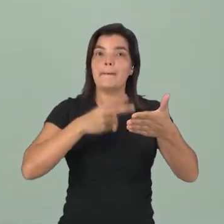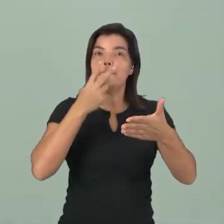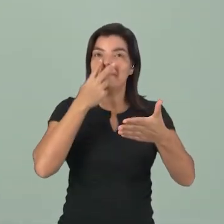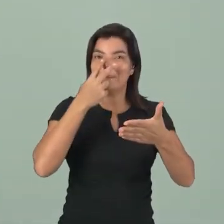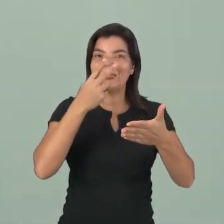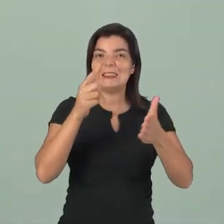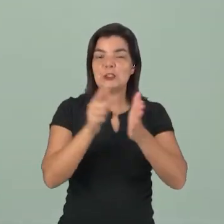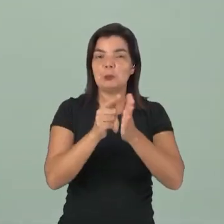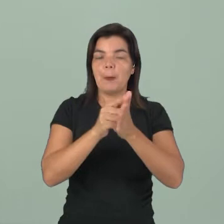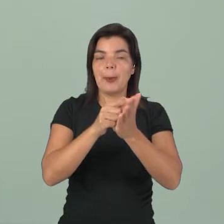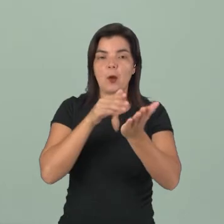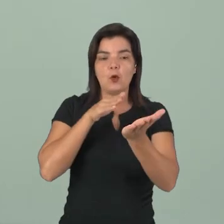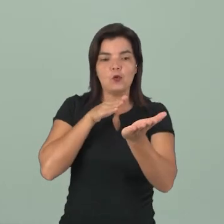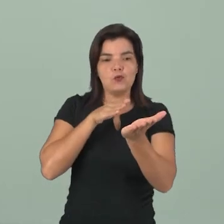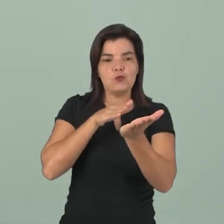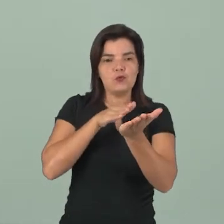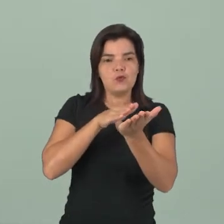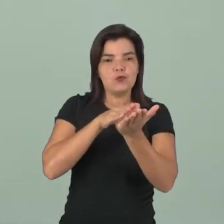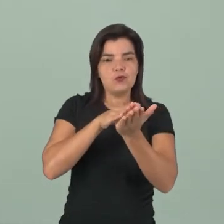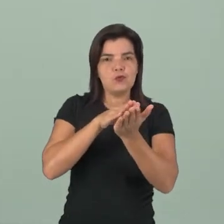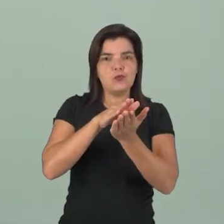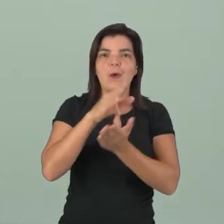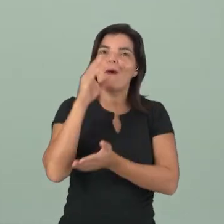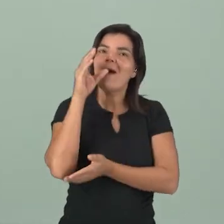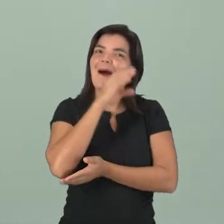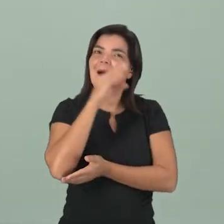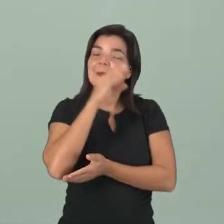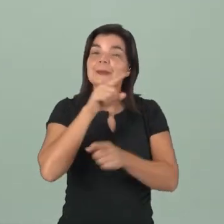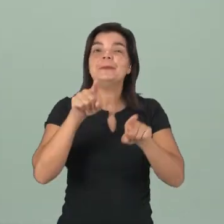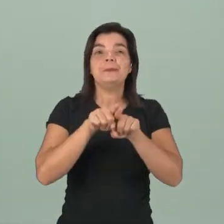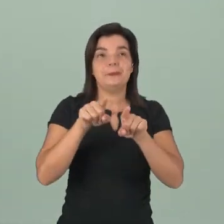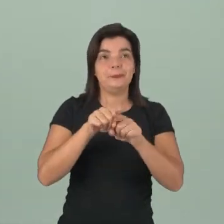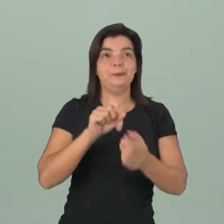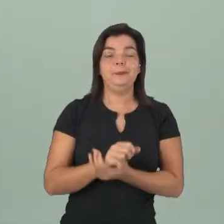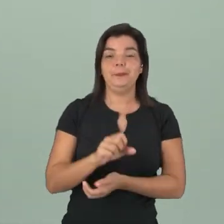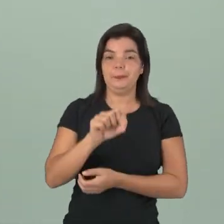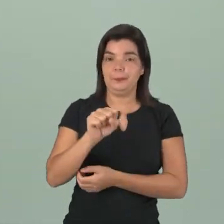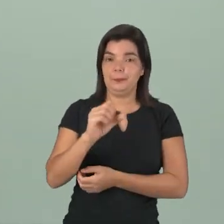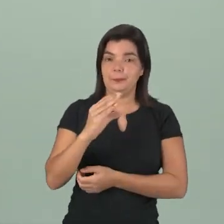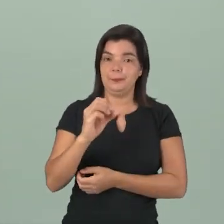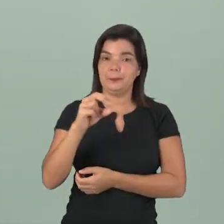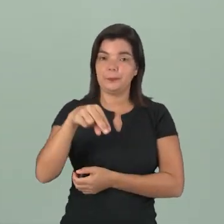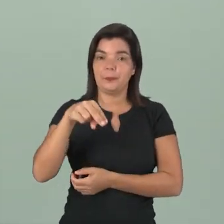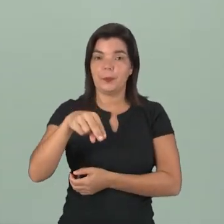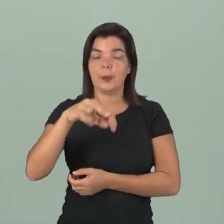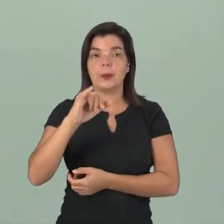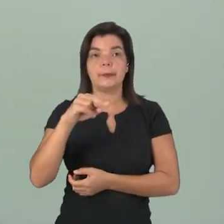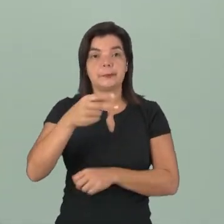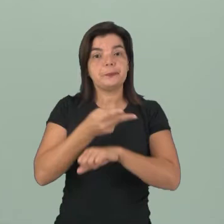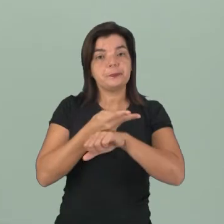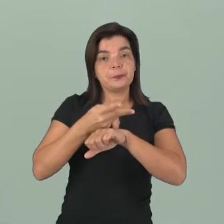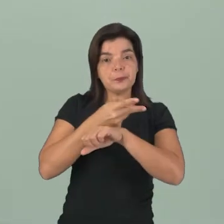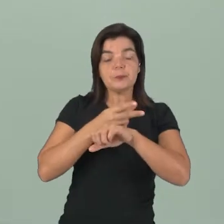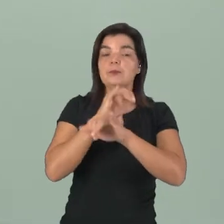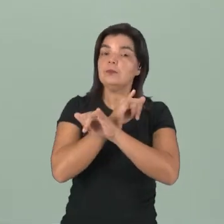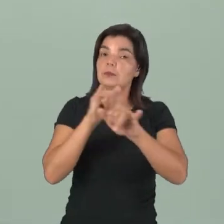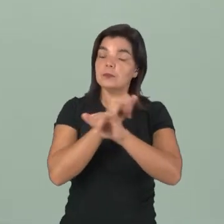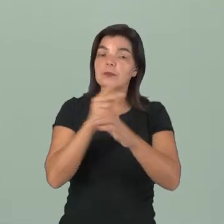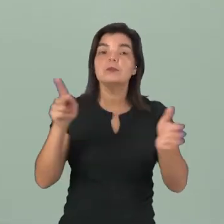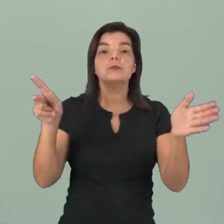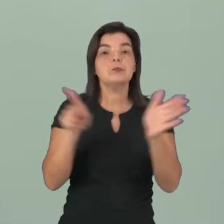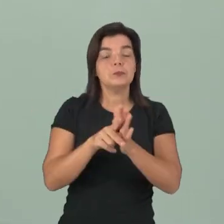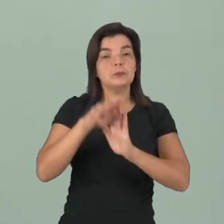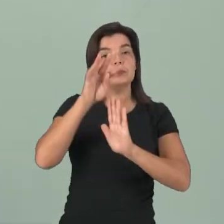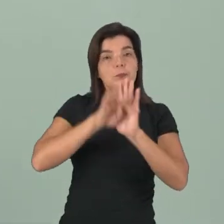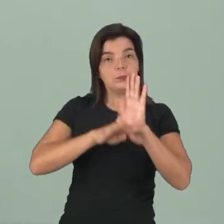Então, scanne, dá uma olhada rápido para ver do que se trata. Scanner, procurar informações específicas de um texto, tá, galera?